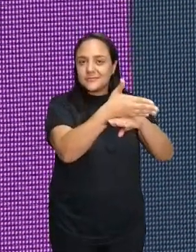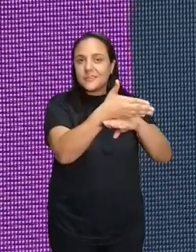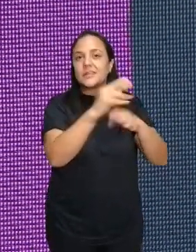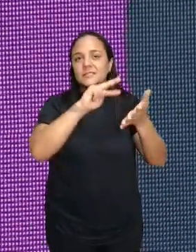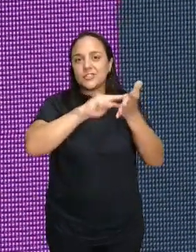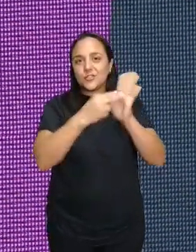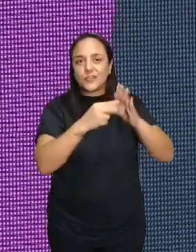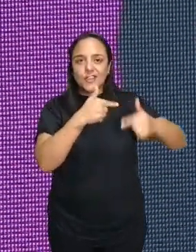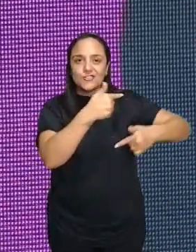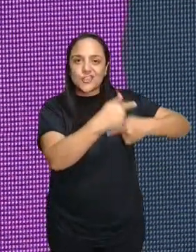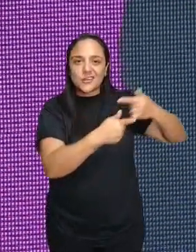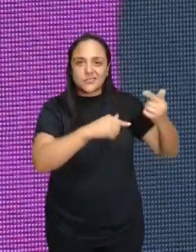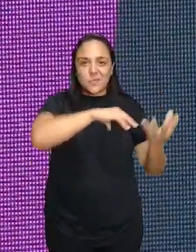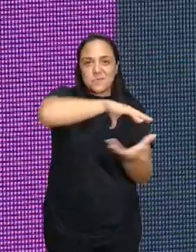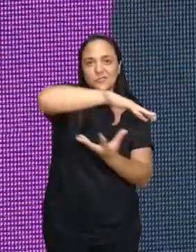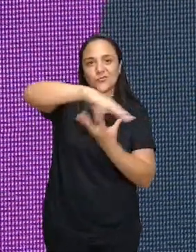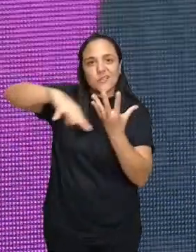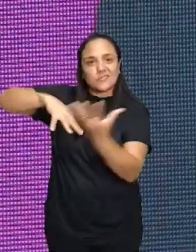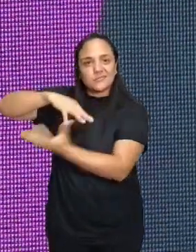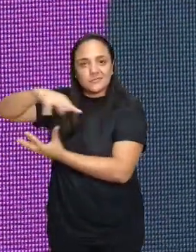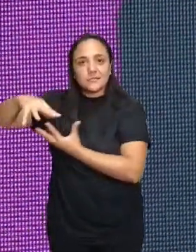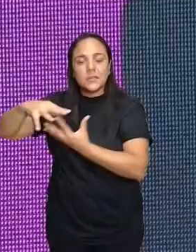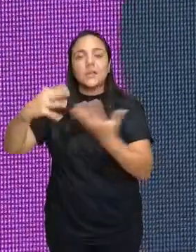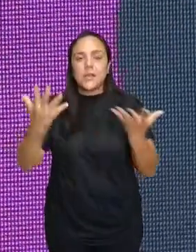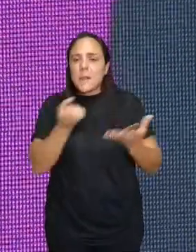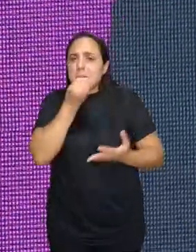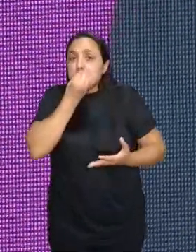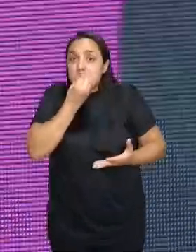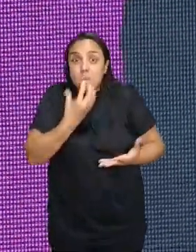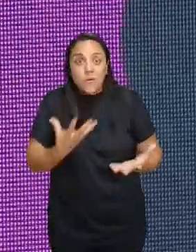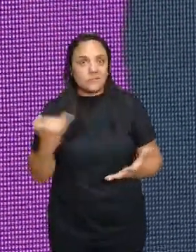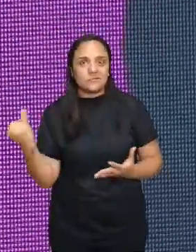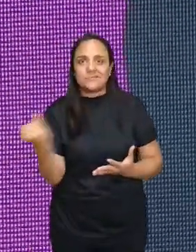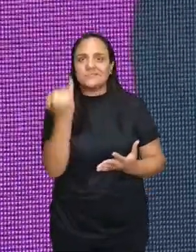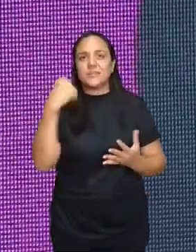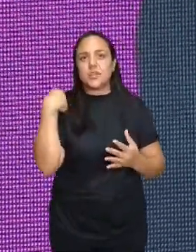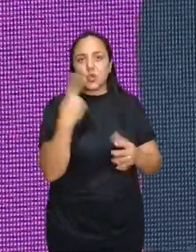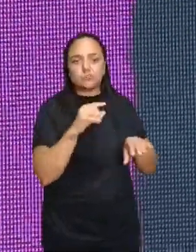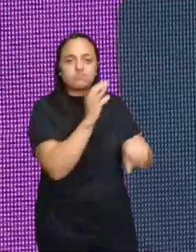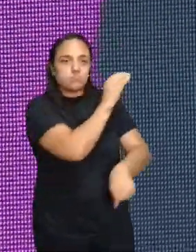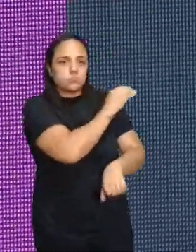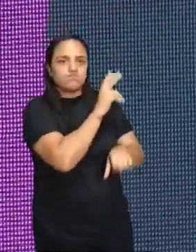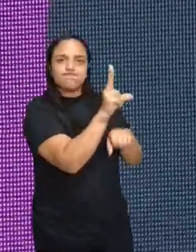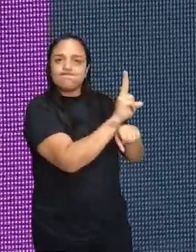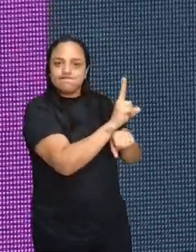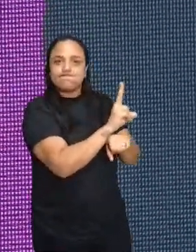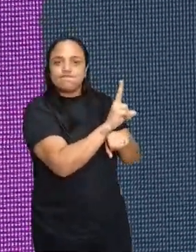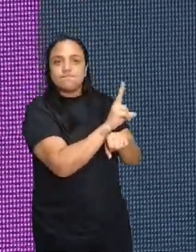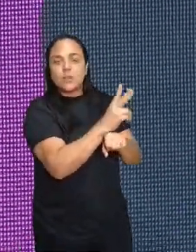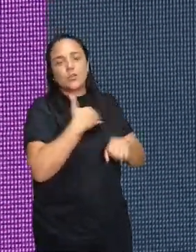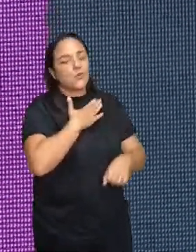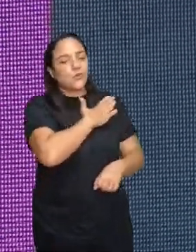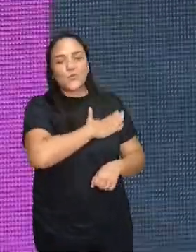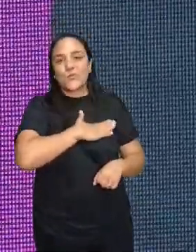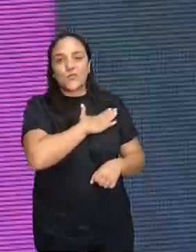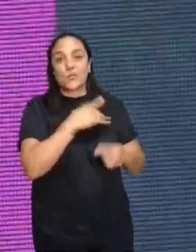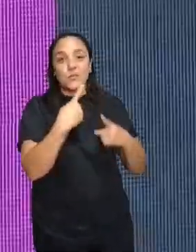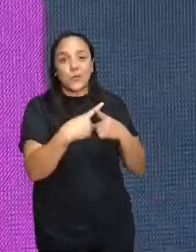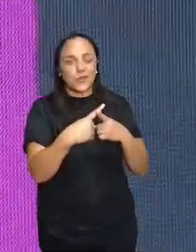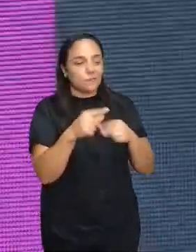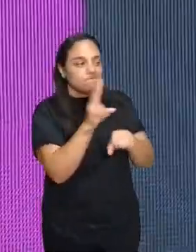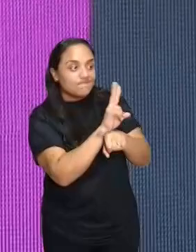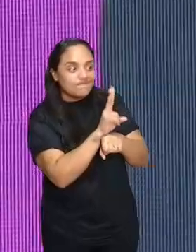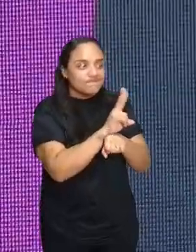gerações no projeto do Aprenda com uma Avó, e que é muito rico, e eu tenho esse papel de coordenador pedagógico, que eu gosto muito, porque eu fico ali gerindo essa